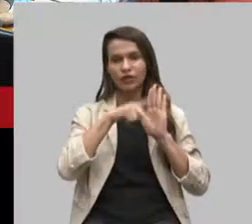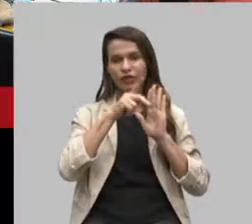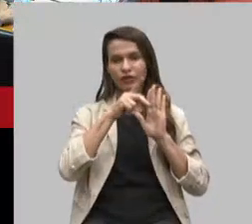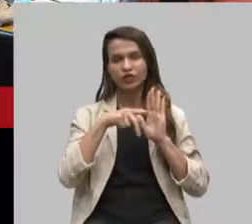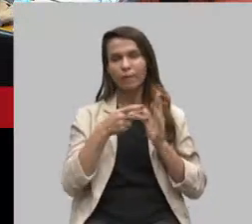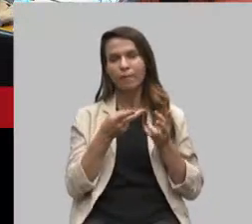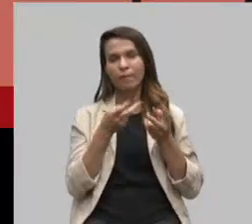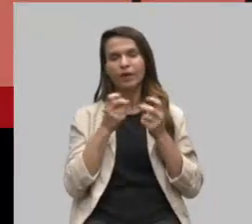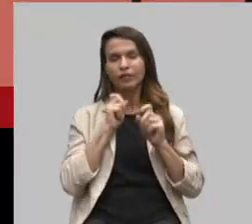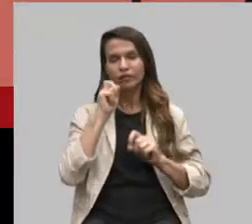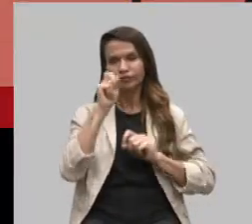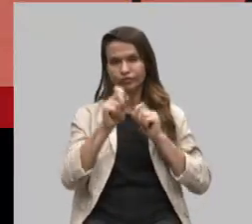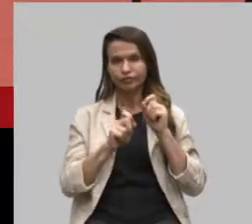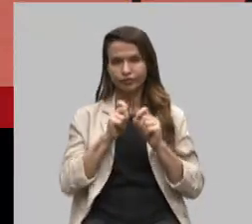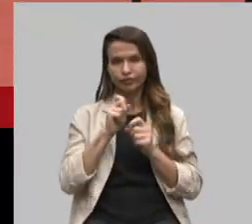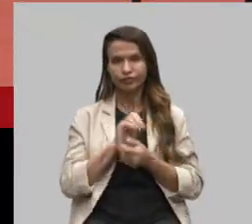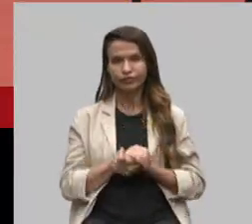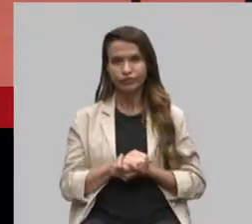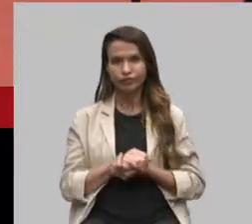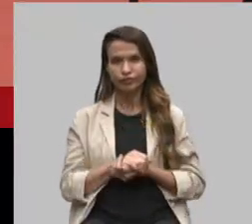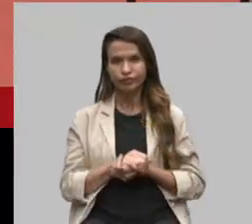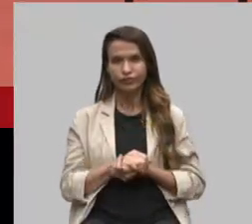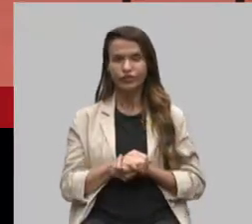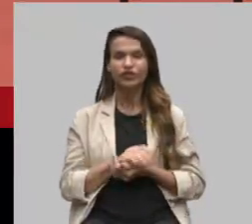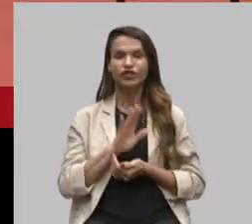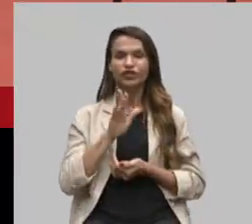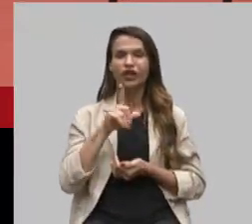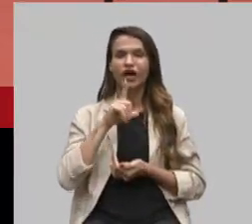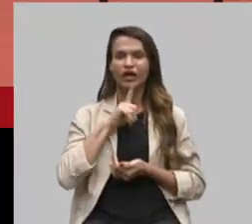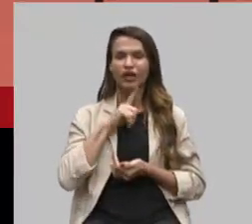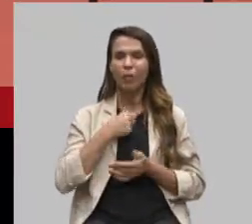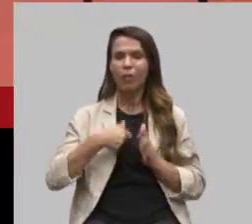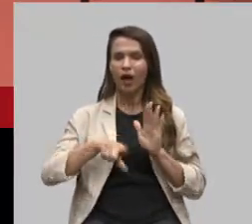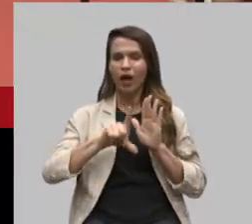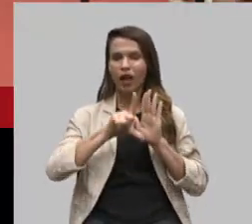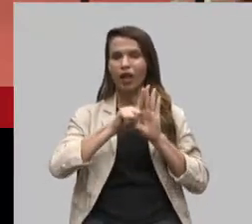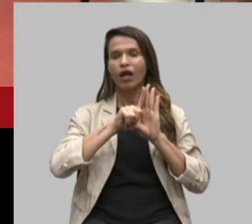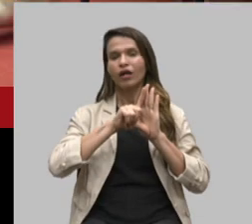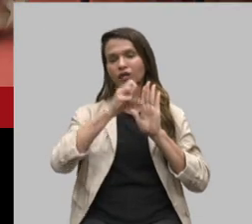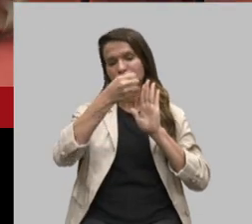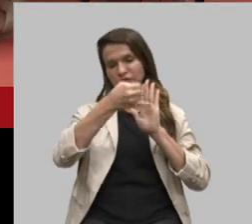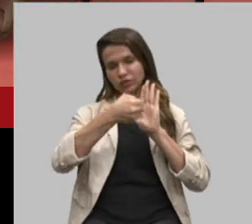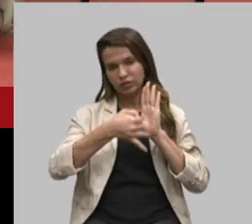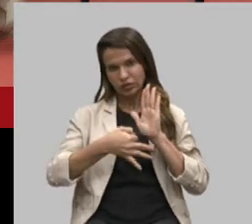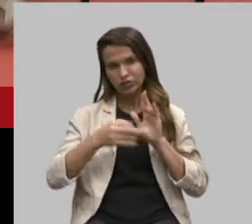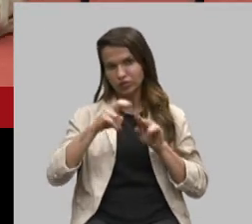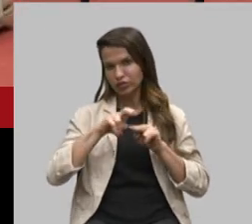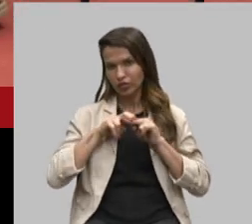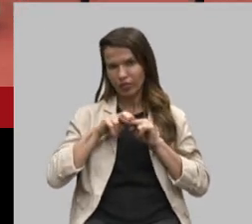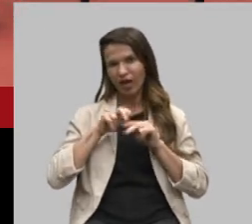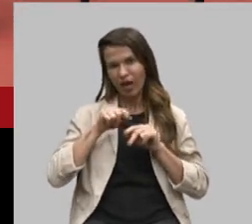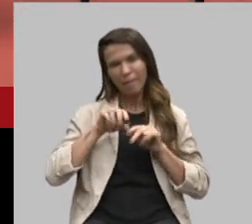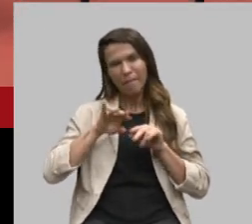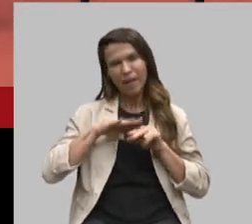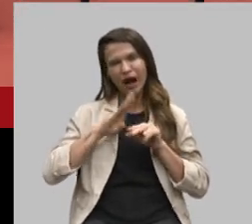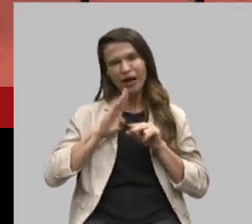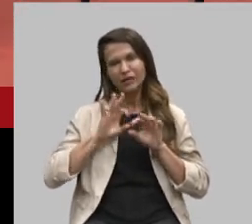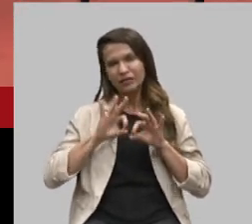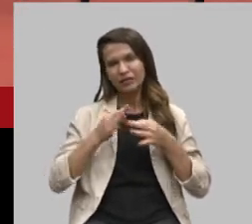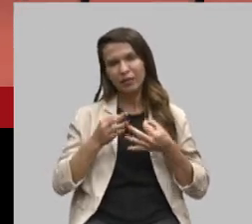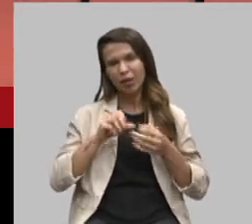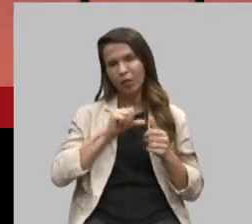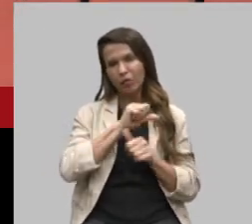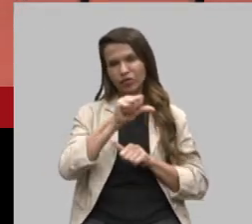seguinte ponto se já existe uma lei que fala sobre ele não seria muito mais simples a gente apenas modificar